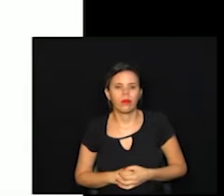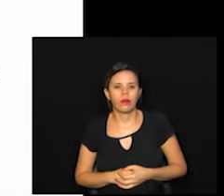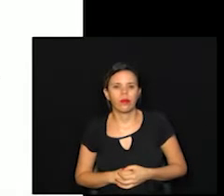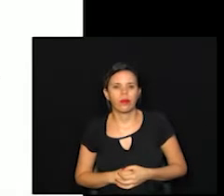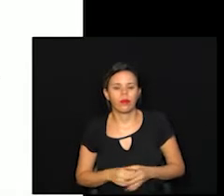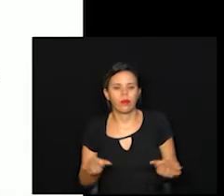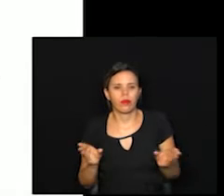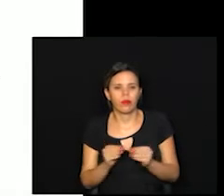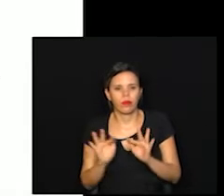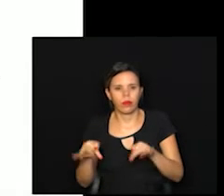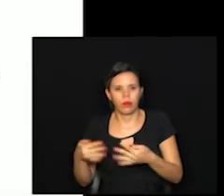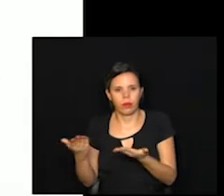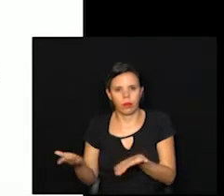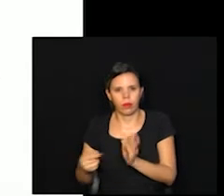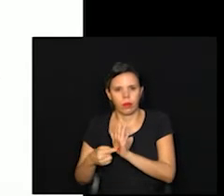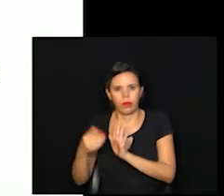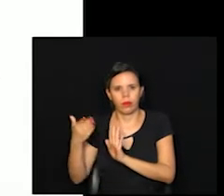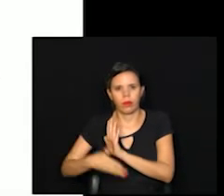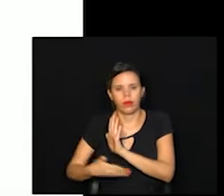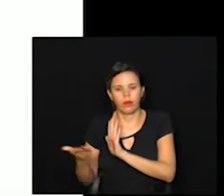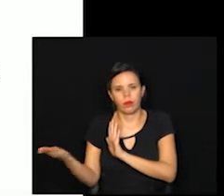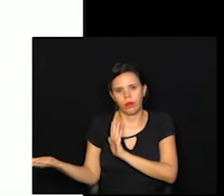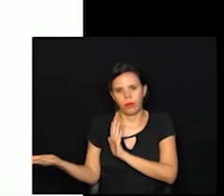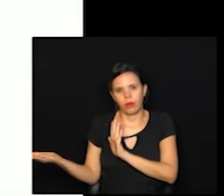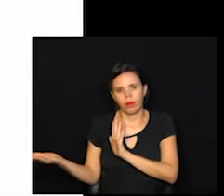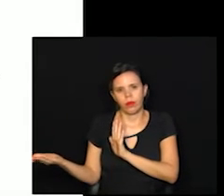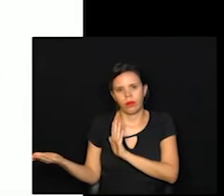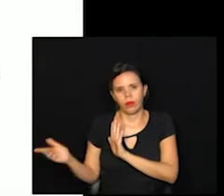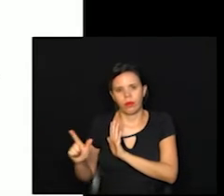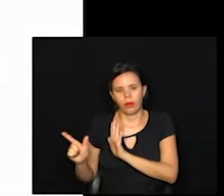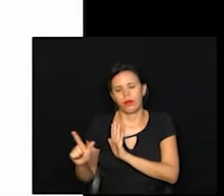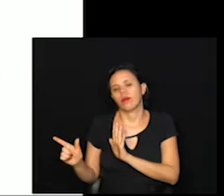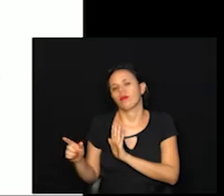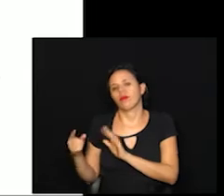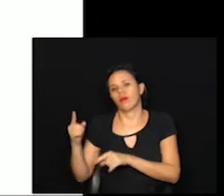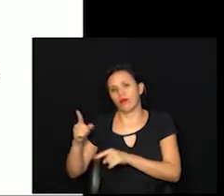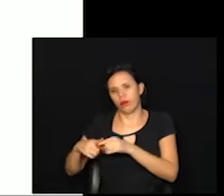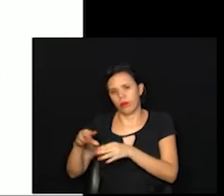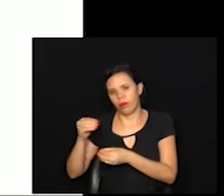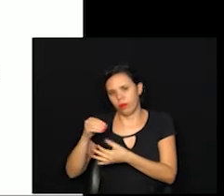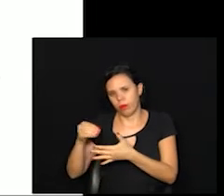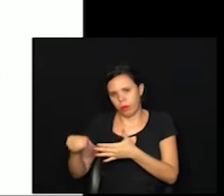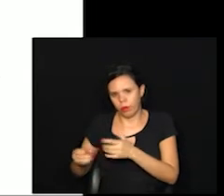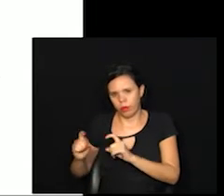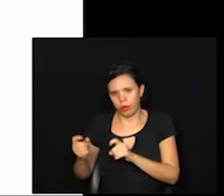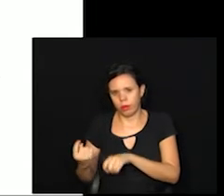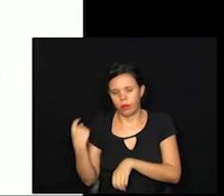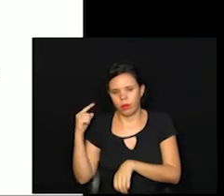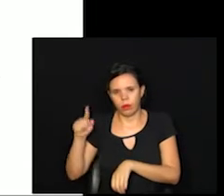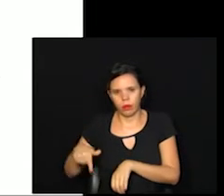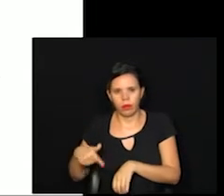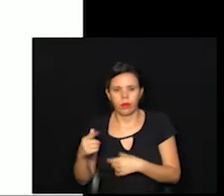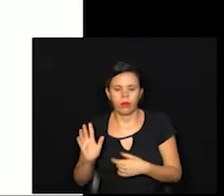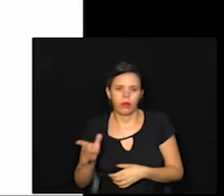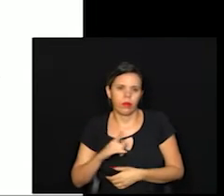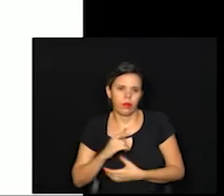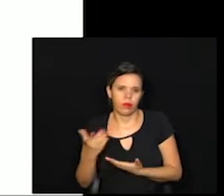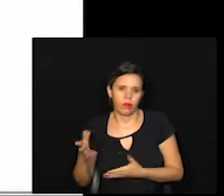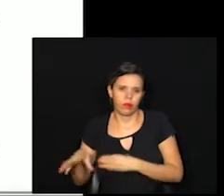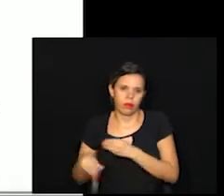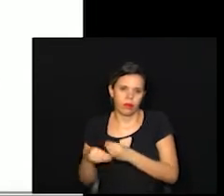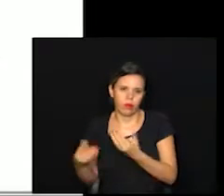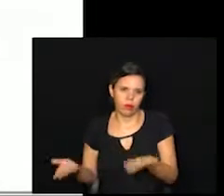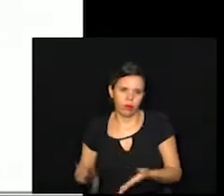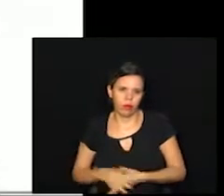for finalizada, ela vai aparecer com, inclusive, os itens que ficaram da reunião passada, que é o que eu já tenho